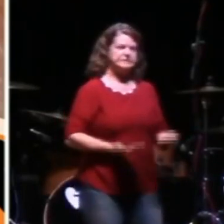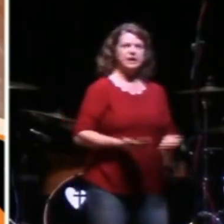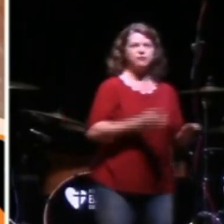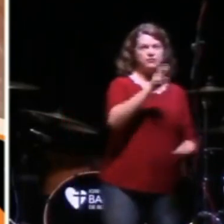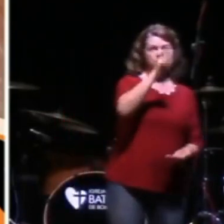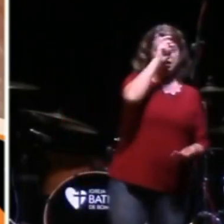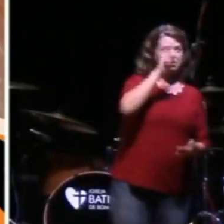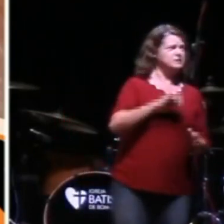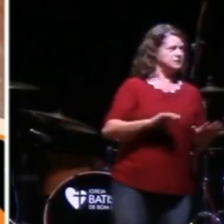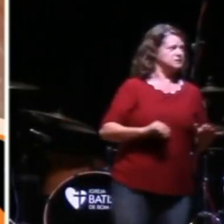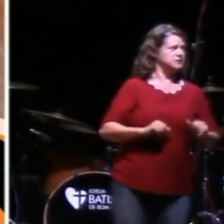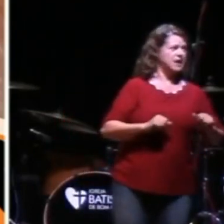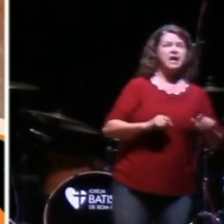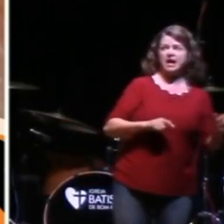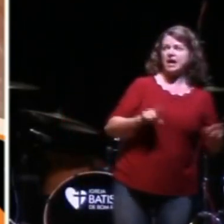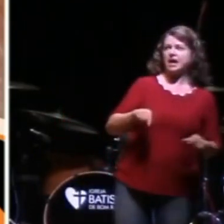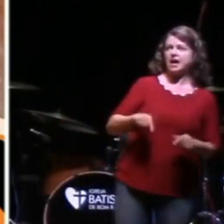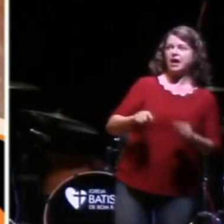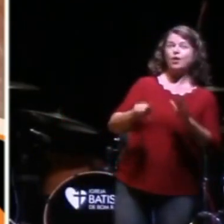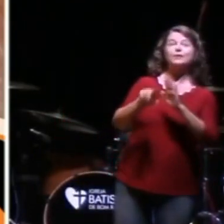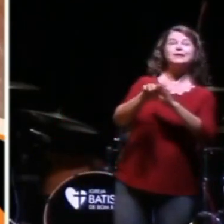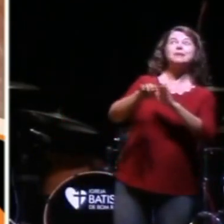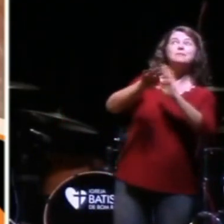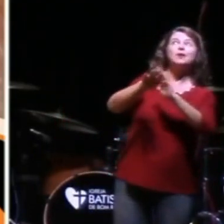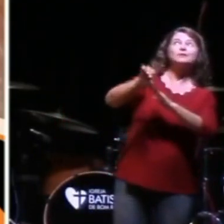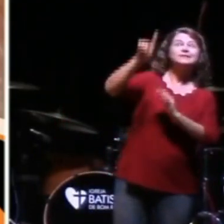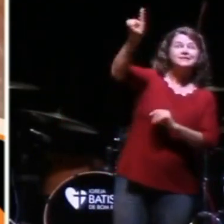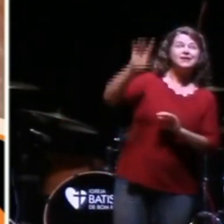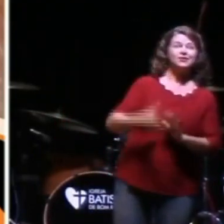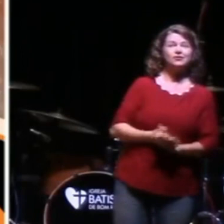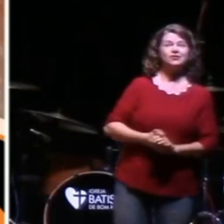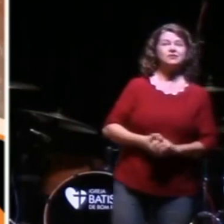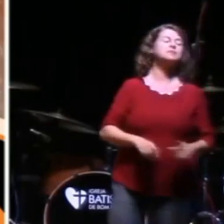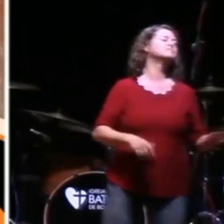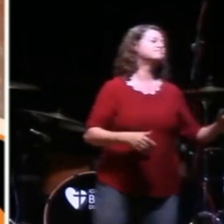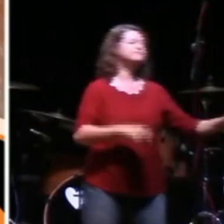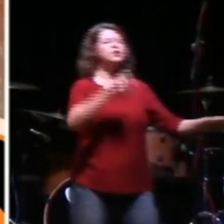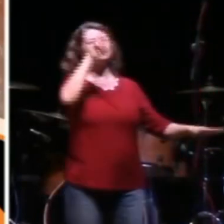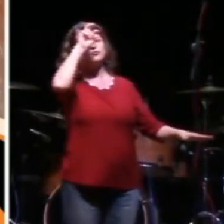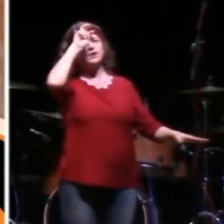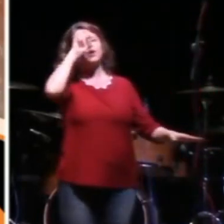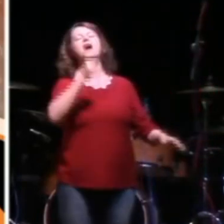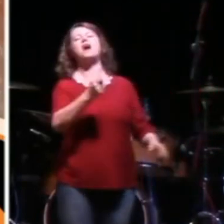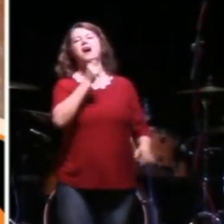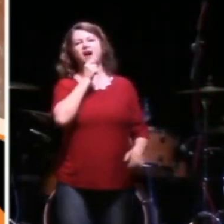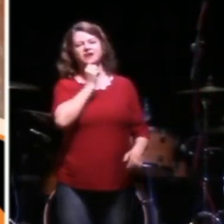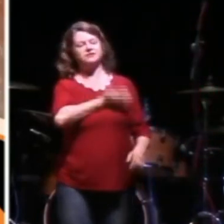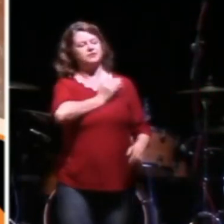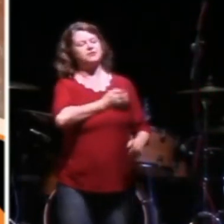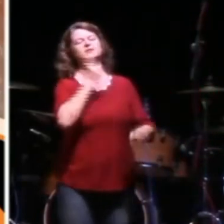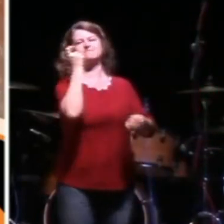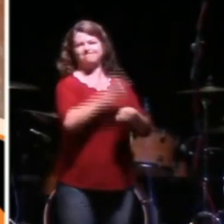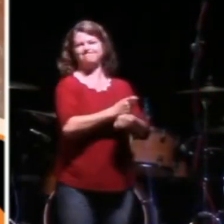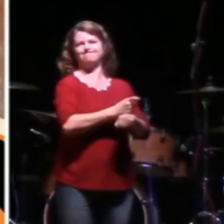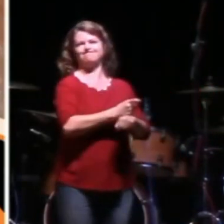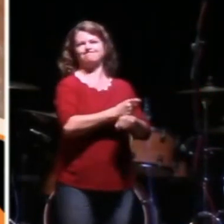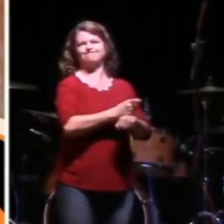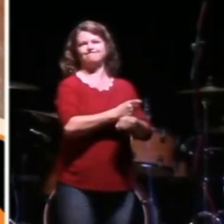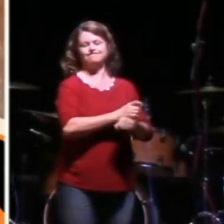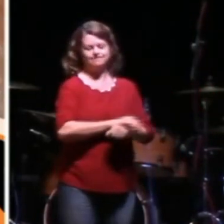coração do faraó permaneceu endurecido e ele não quis ouvir os conforme o senhor tinha dito fé